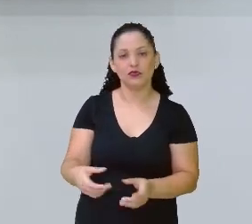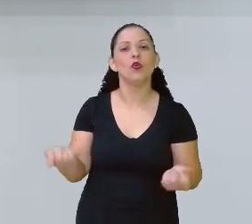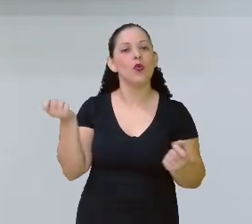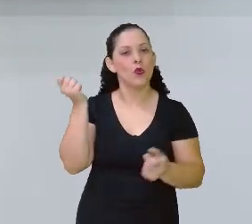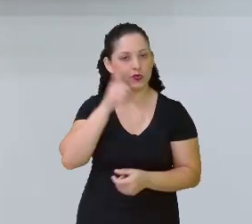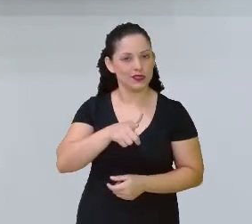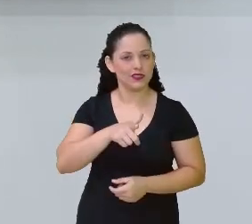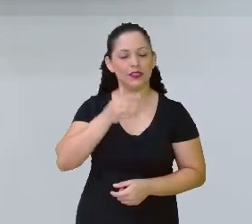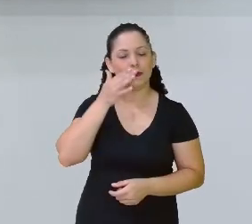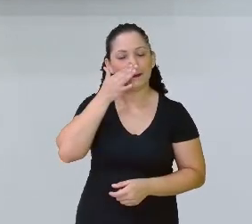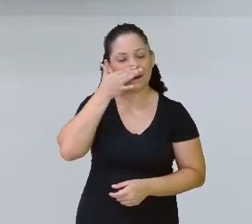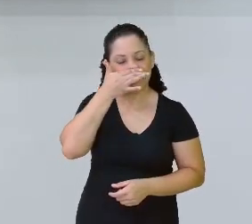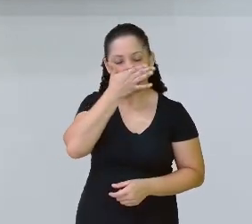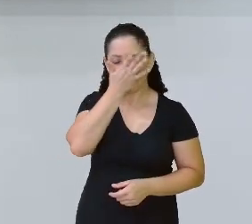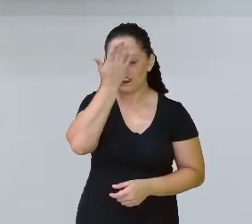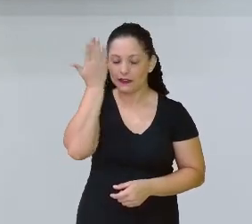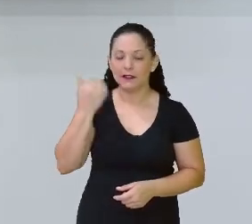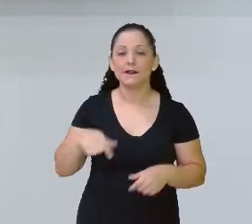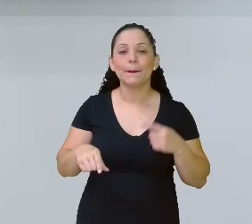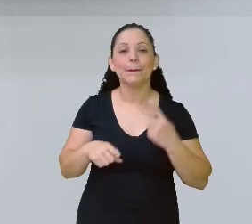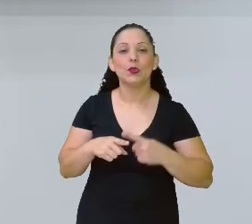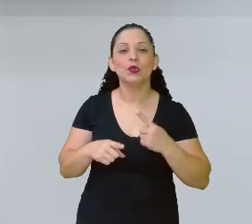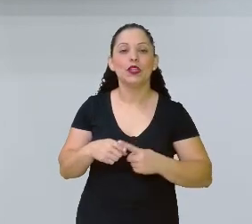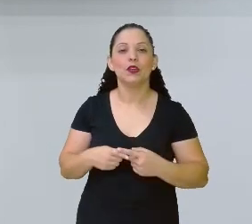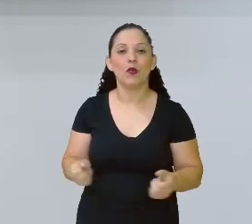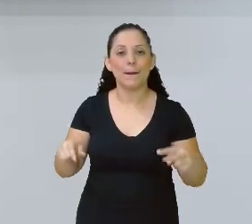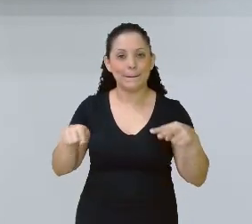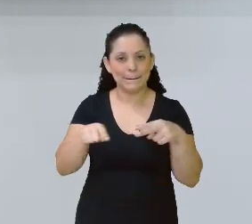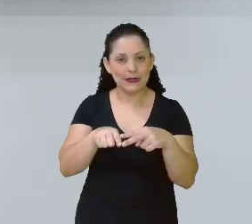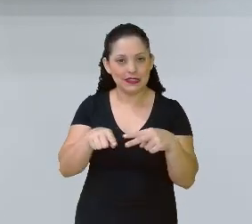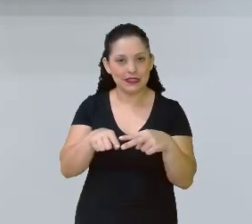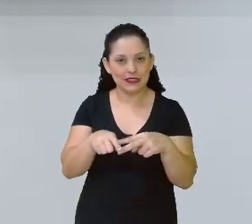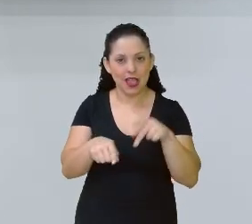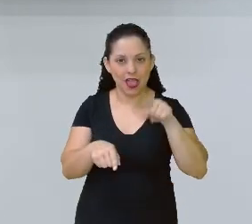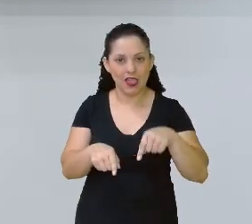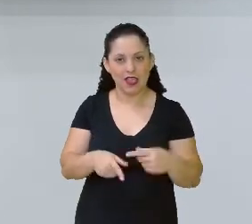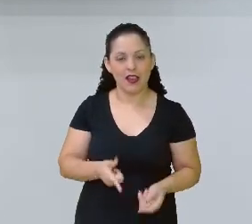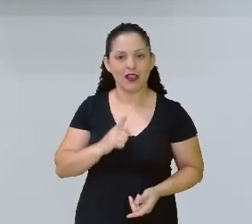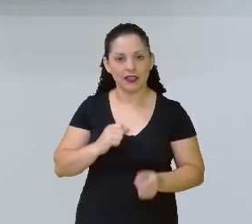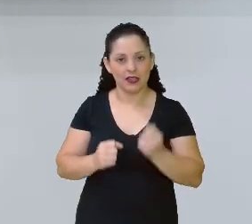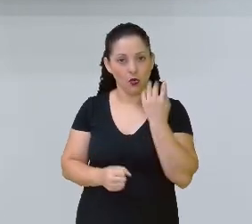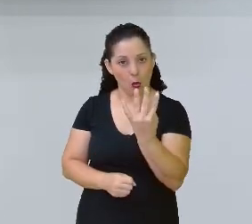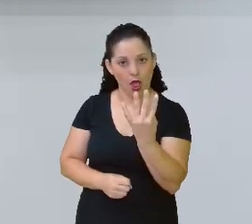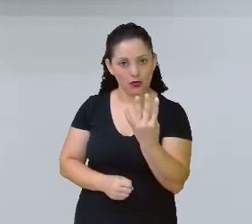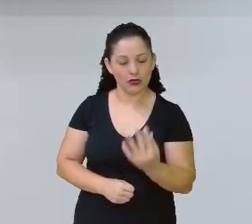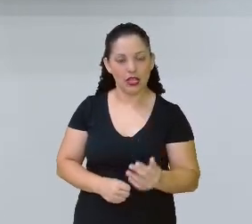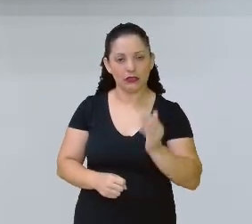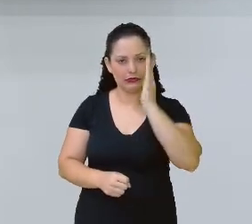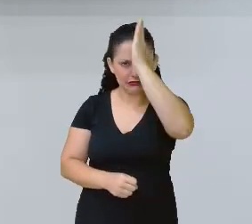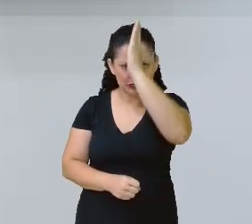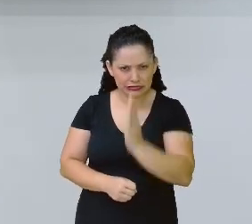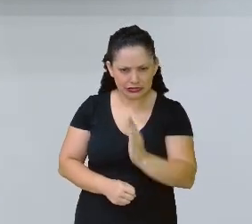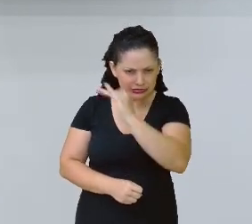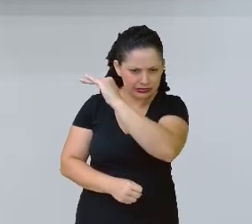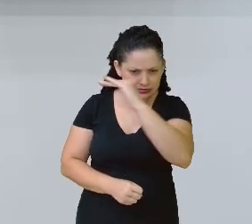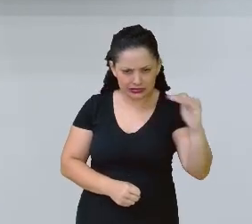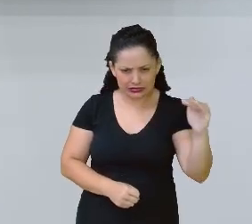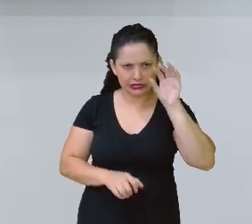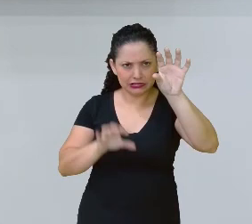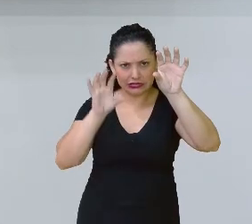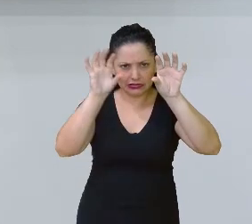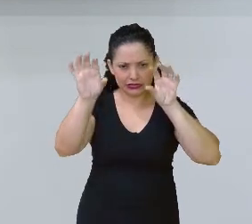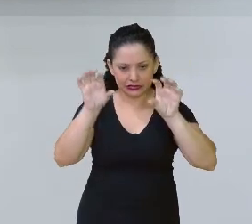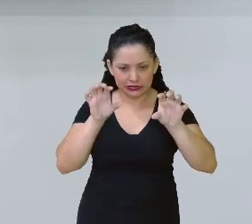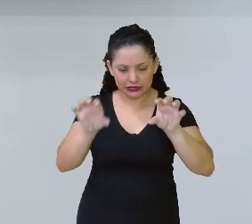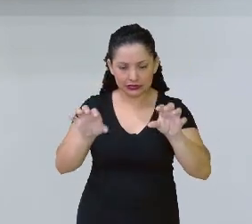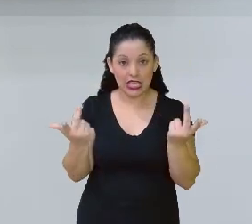Por quê? Uma pizza, quando ela é dividida em 4 partes iguais, cada parte dessa,